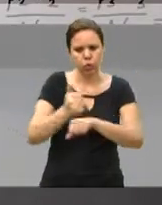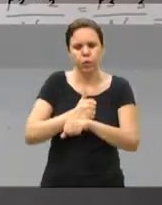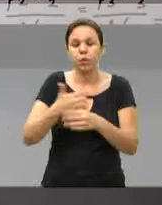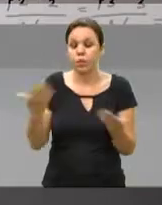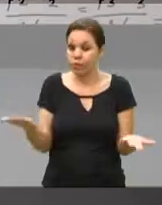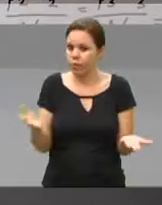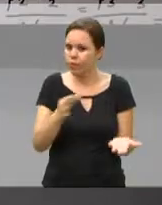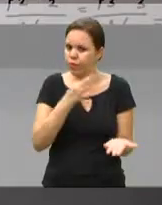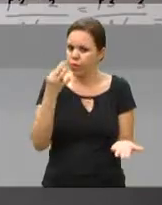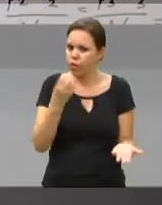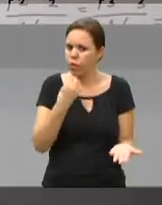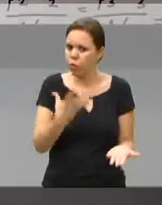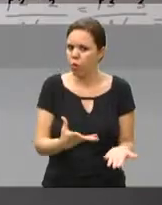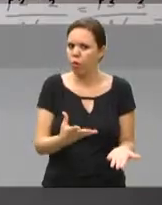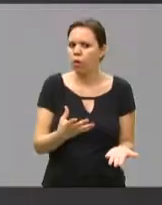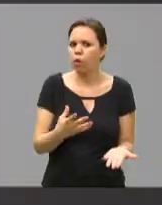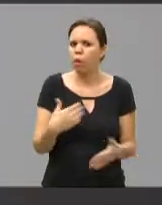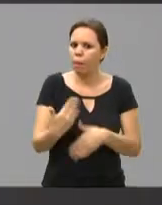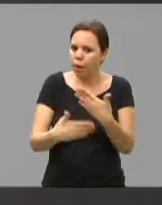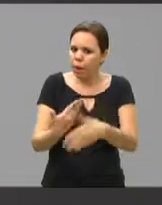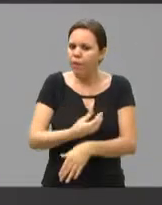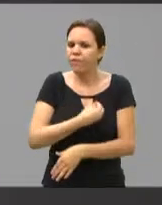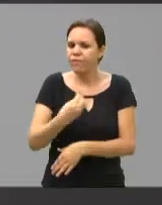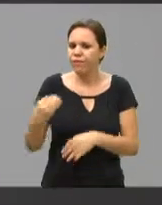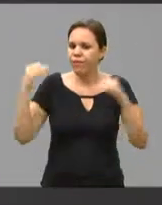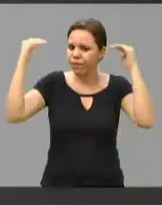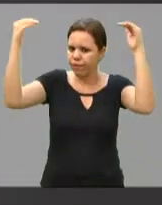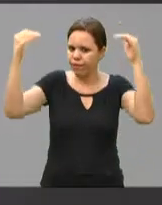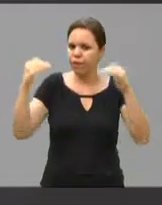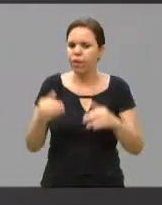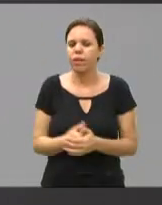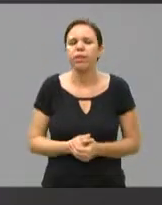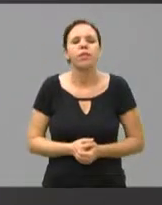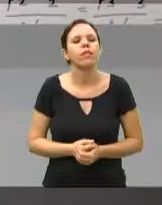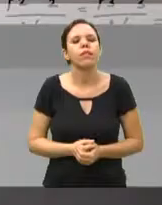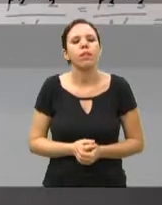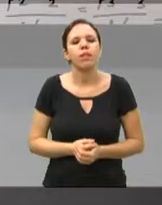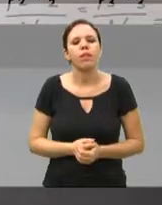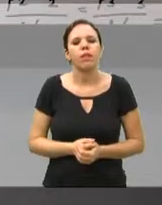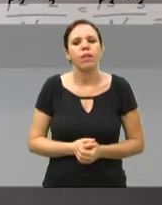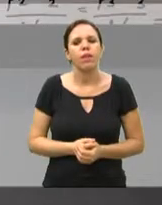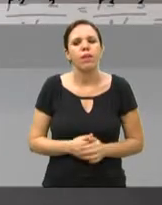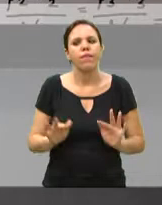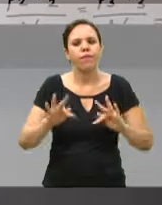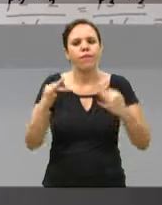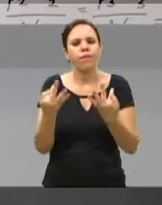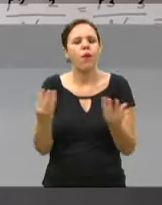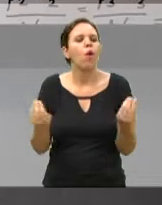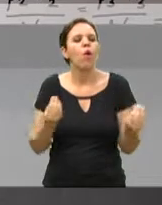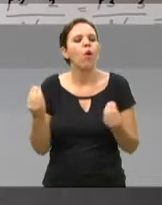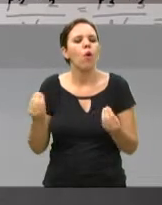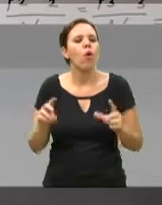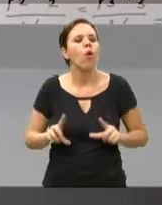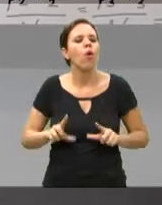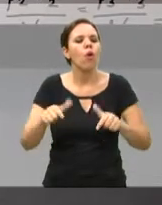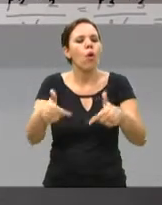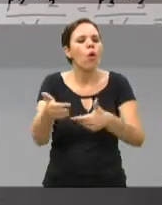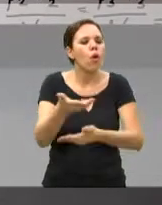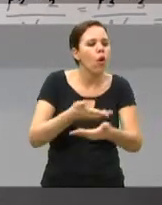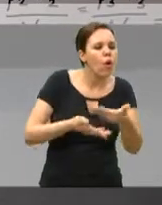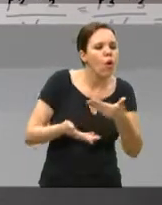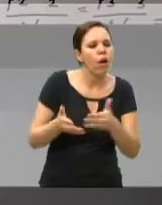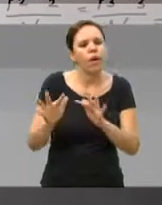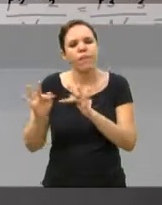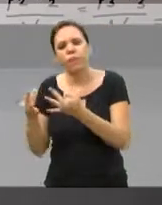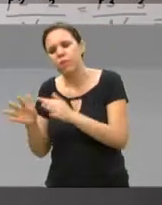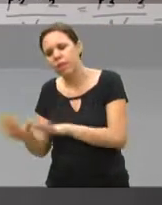tudo mais. Então, eu diria que é um dos muito primeiros importante. Passos para a vida adulta até, né? Então, agora, a família, como deve agir? Porque tem ou a